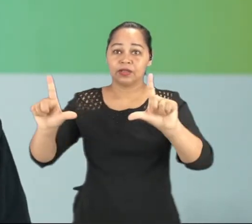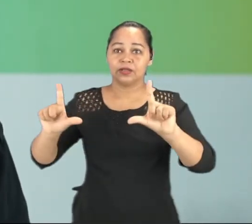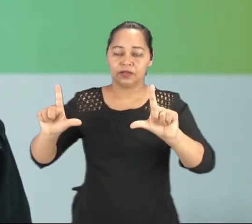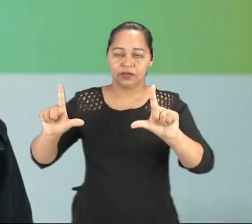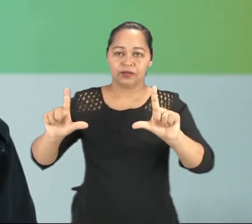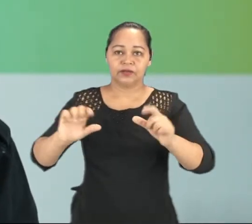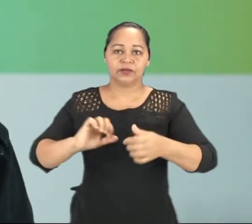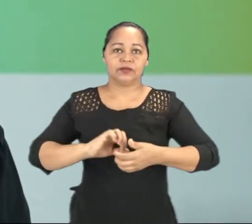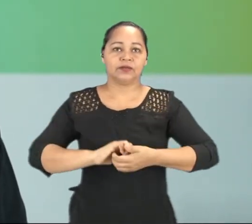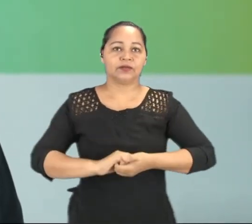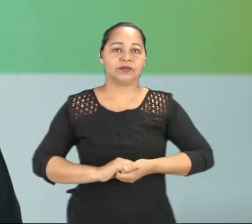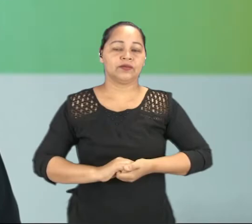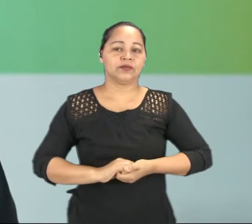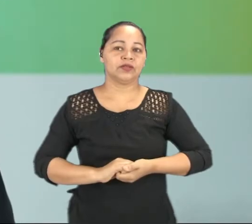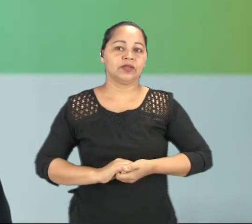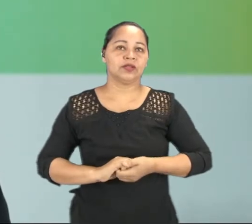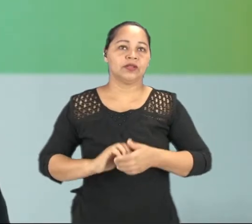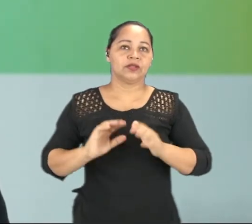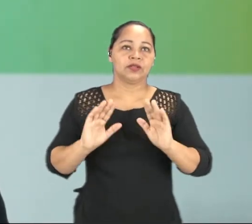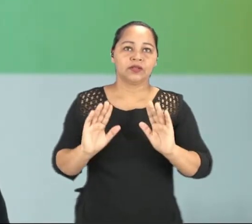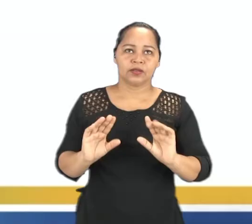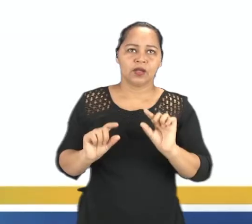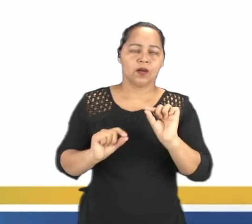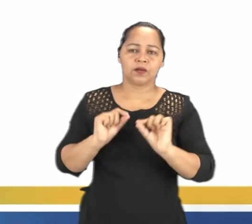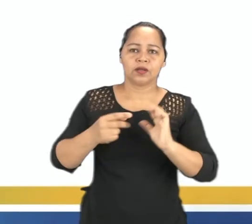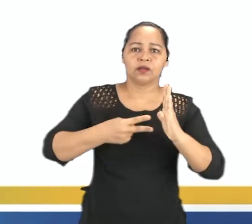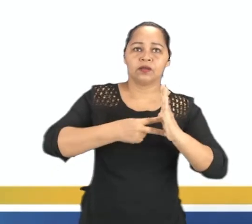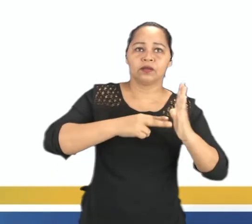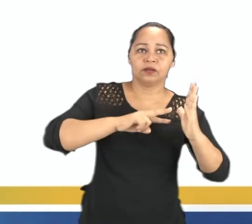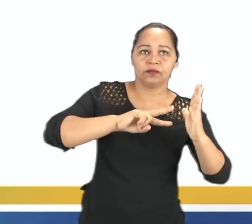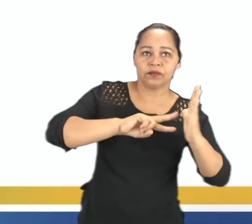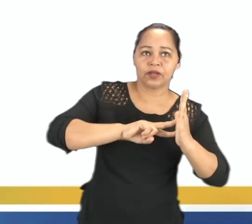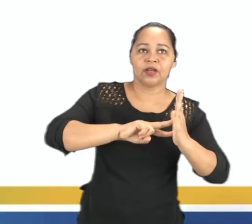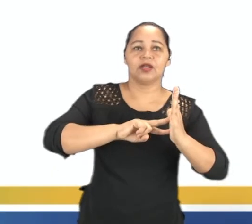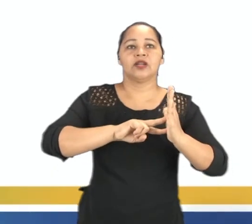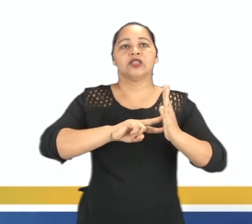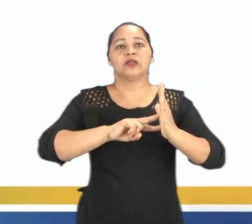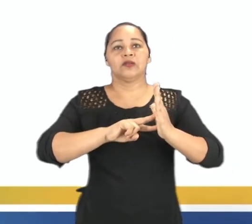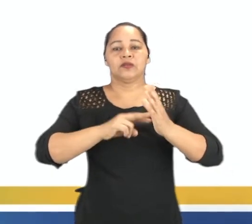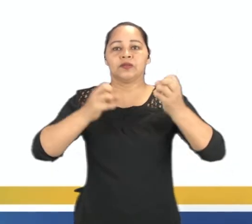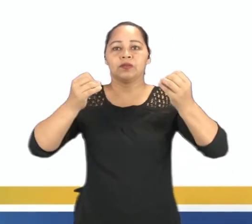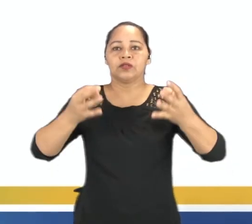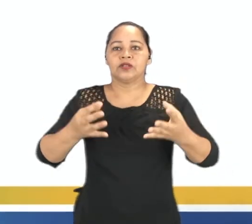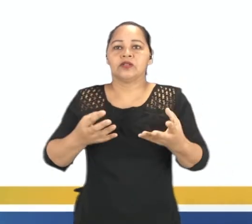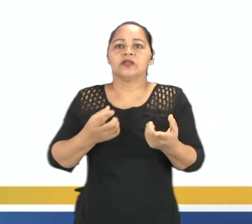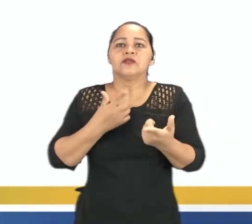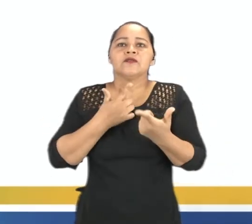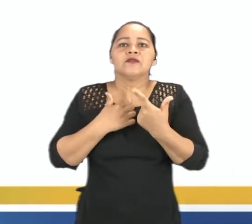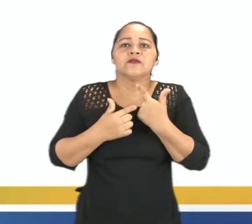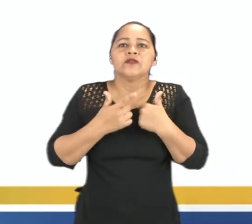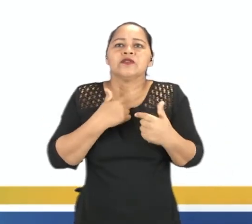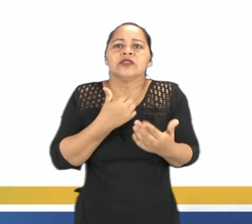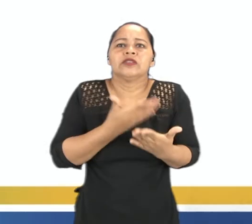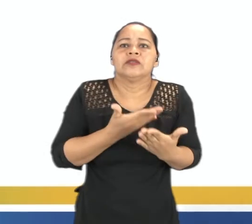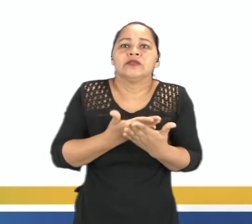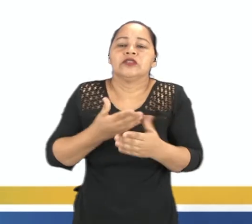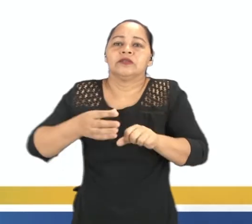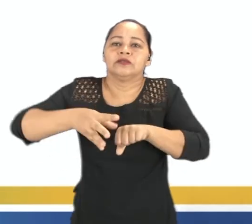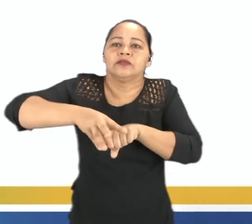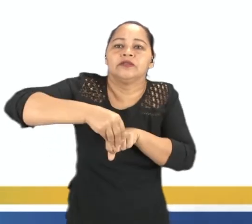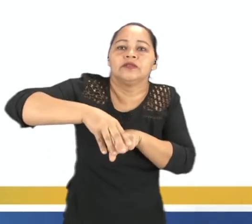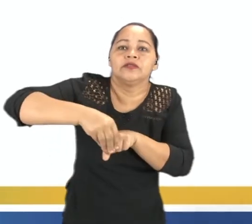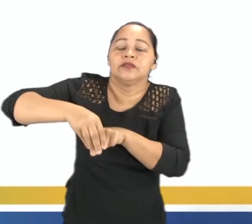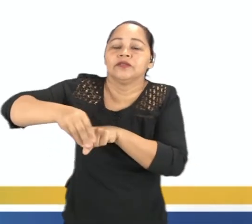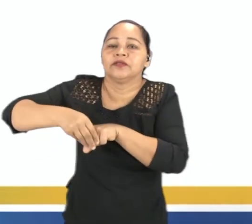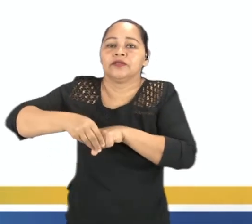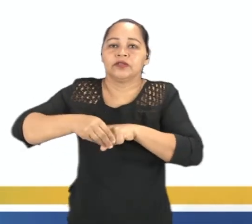Então, no plano da relação com a dimensão transcendente da vida, registra-se uma grande fome de sentido existencial.